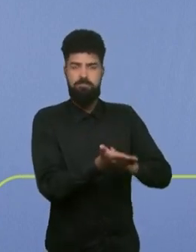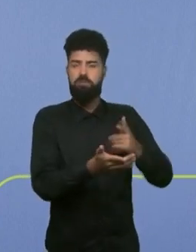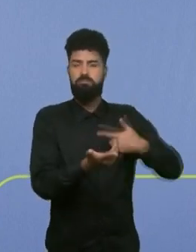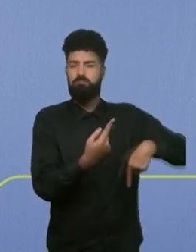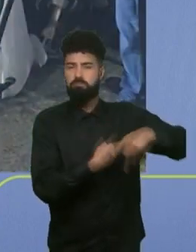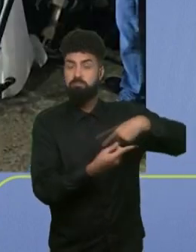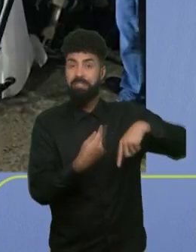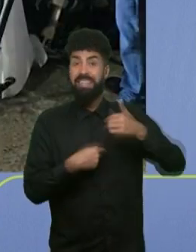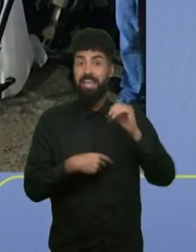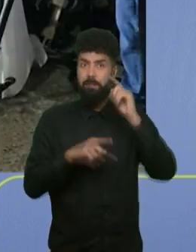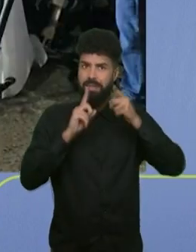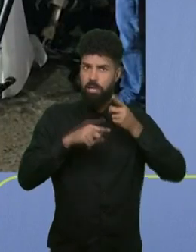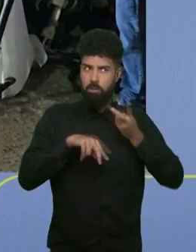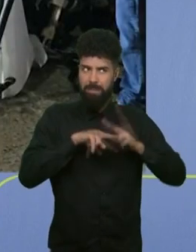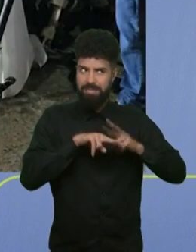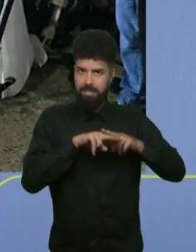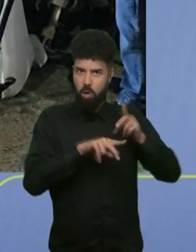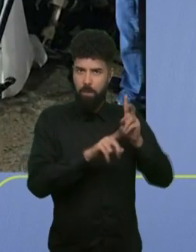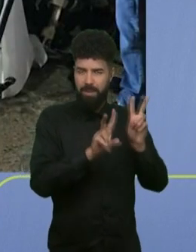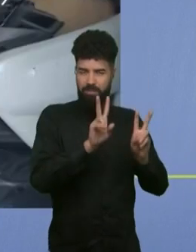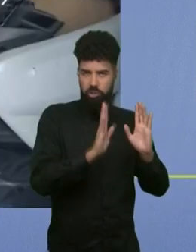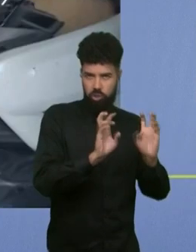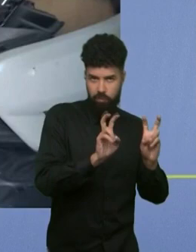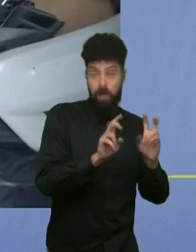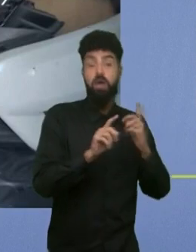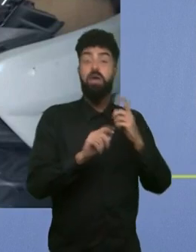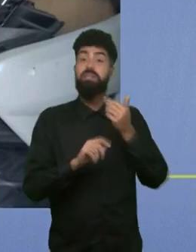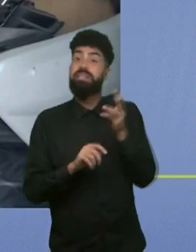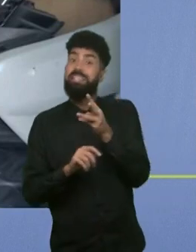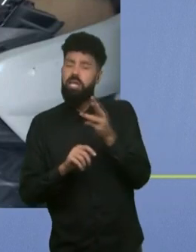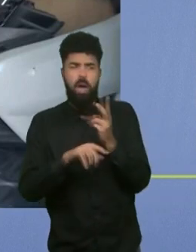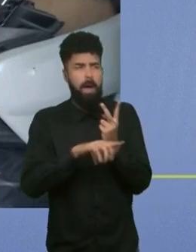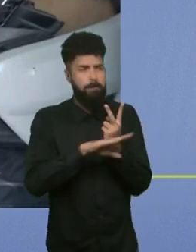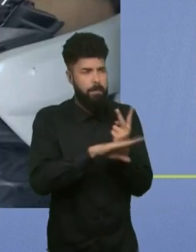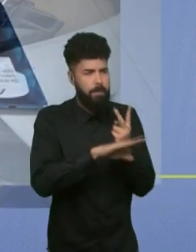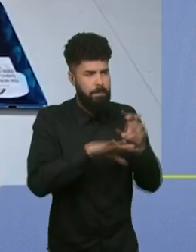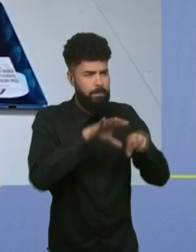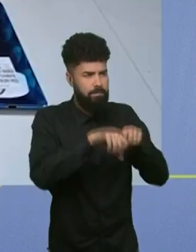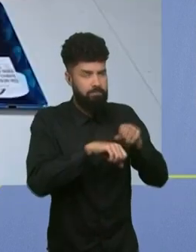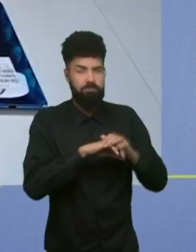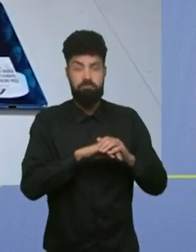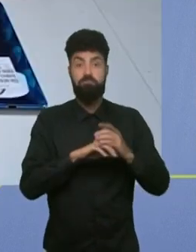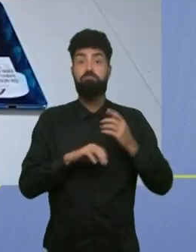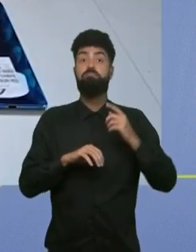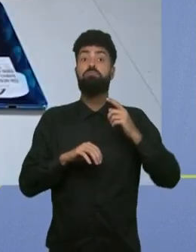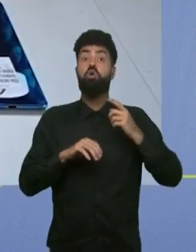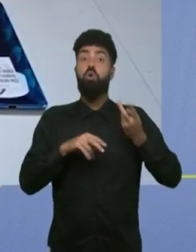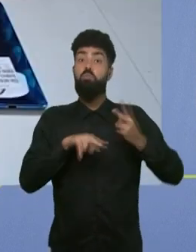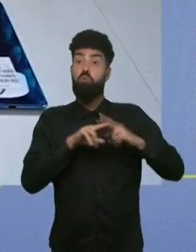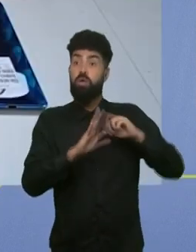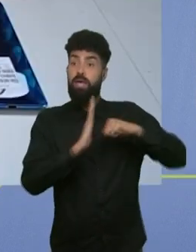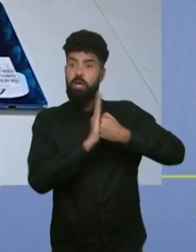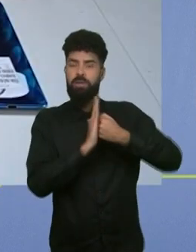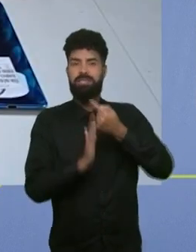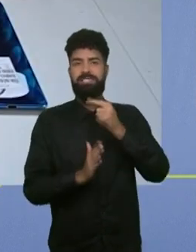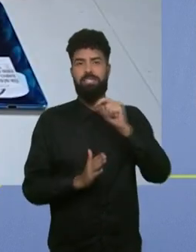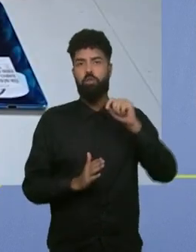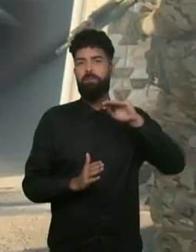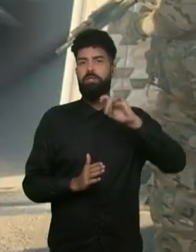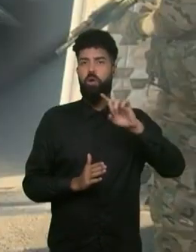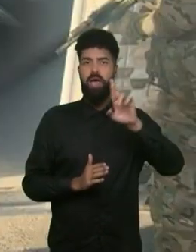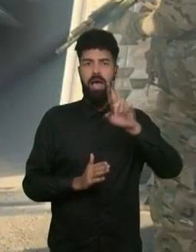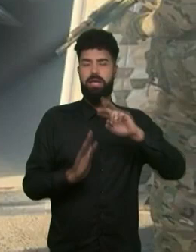preventiva, 33 de busca e apreensão, ordem para o bloqueio de mais de 700 milhões de reais em contas